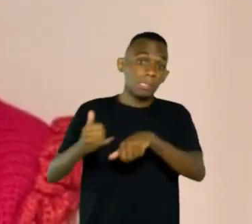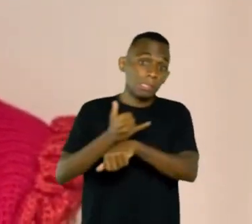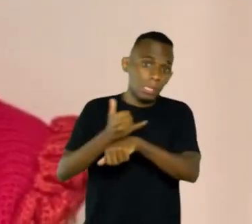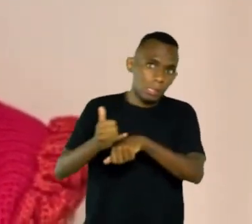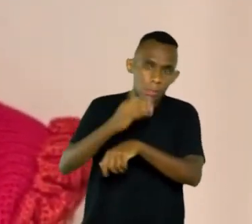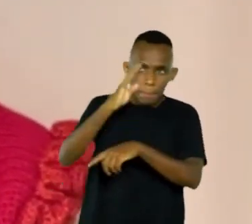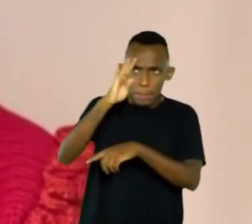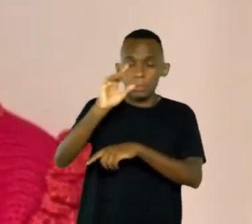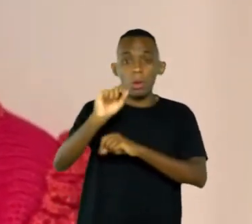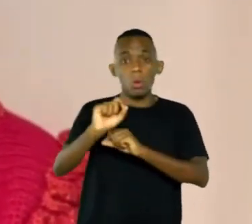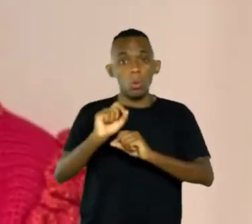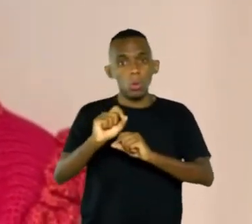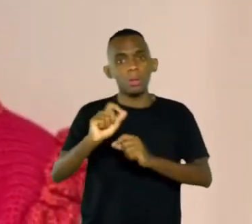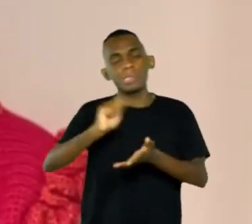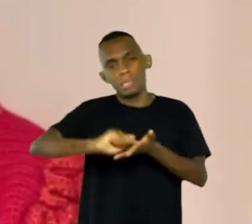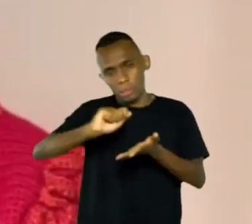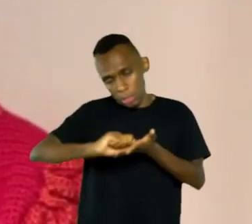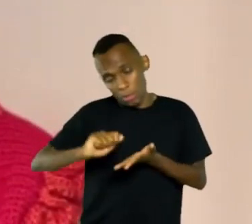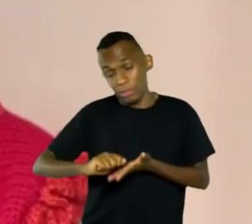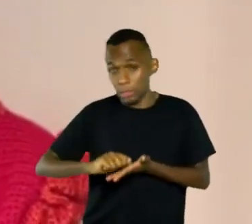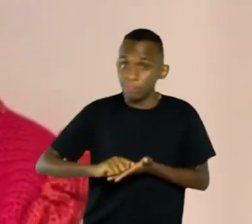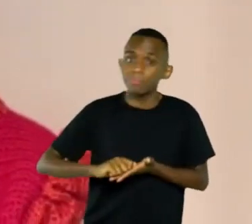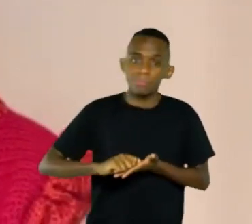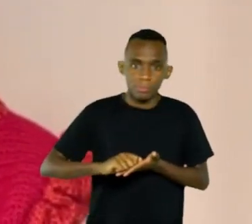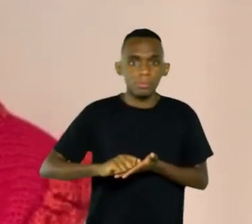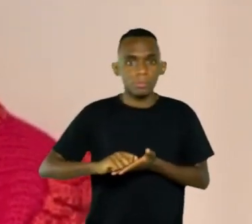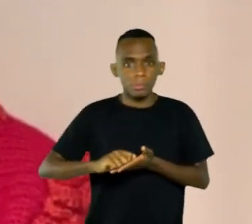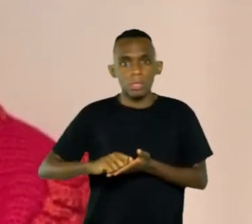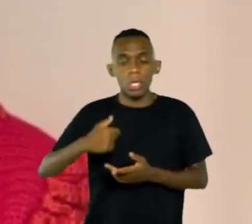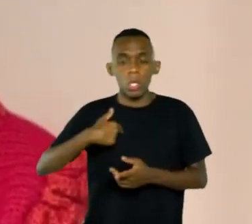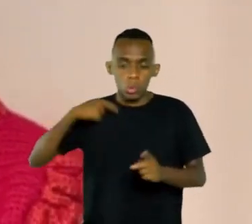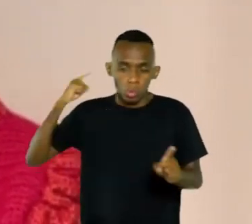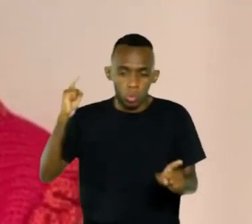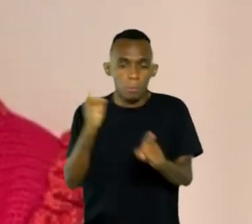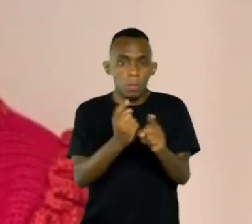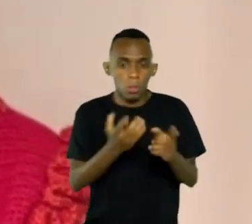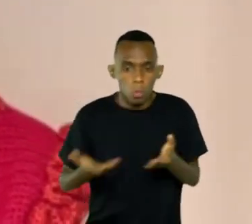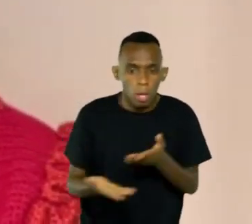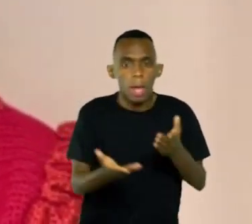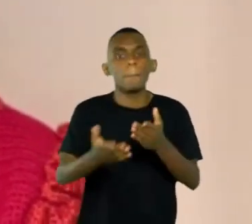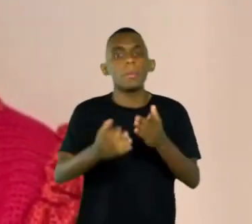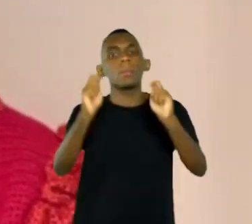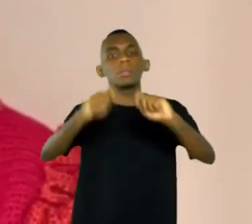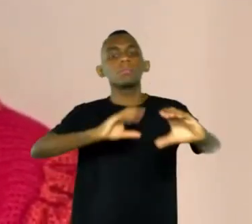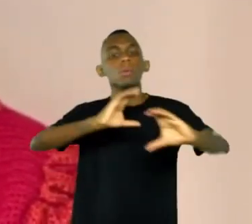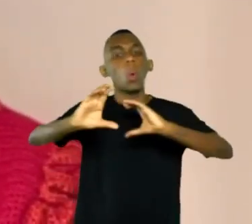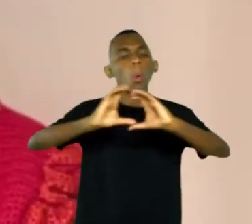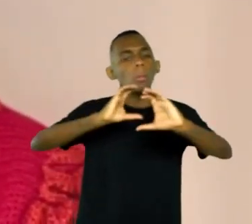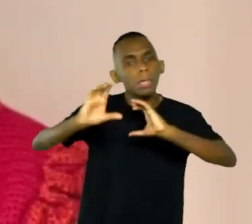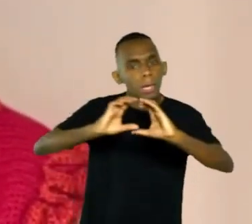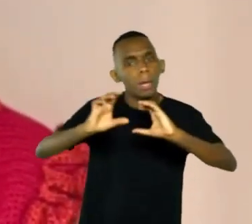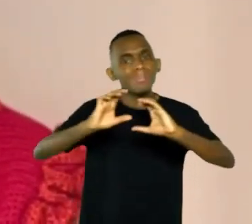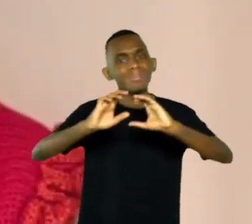sido escrever, que é quando eu descobri um caminho para me comunicar que não